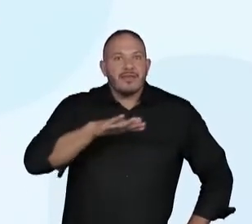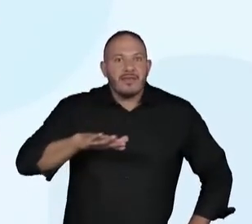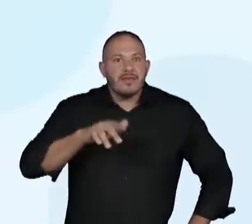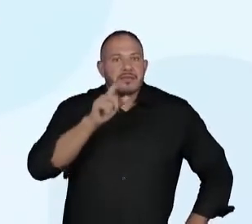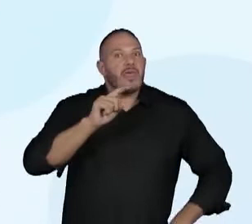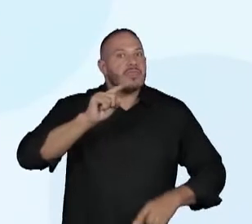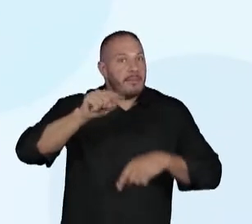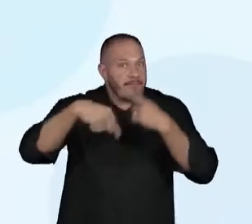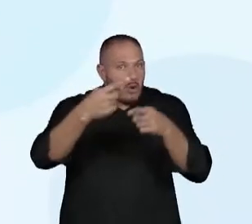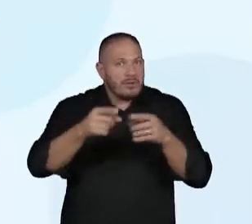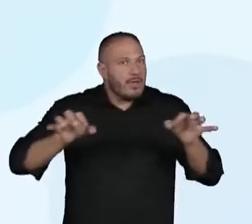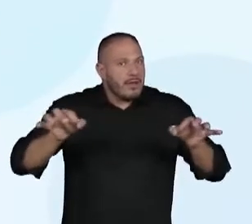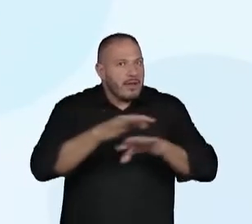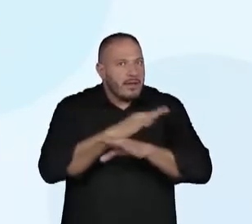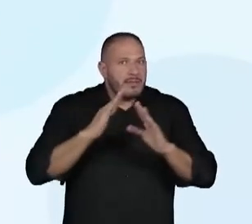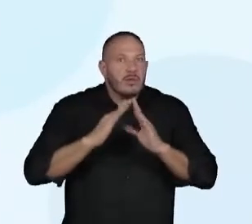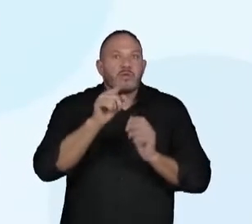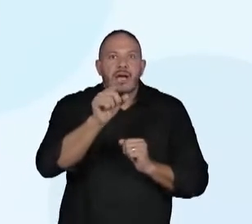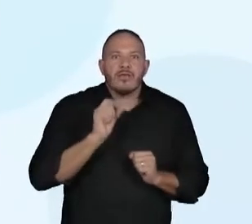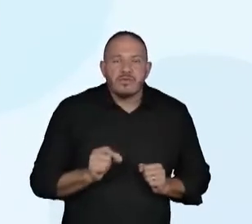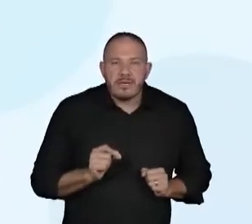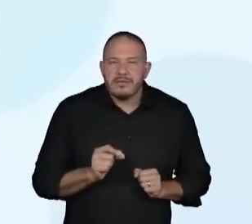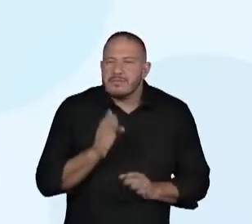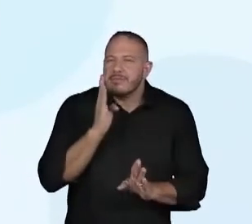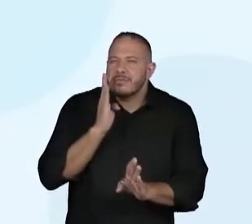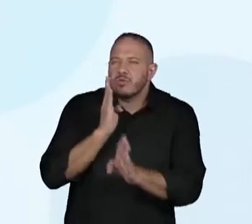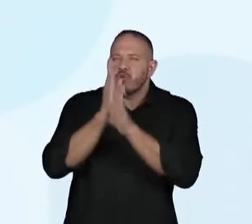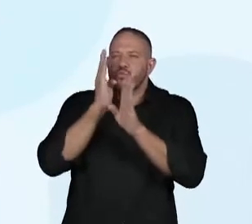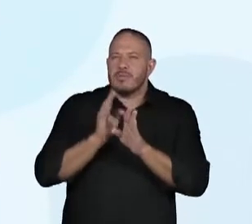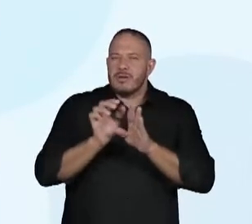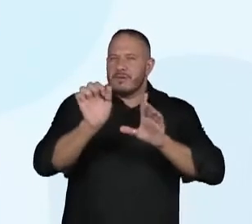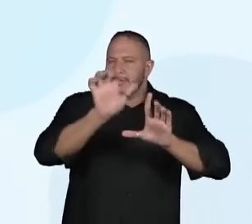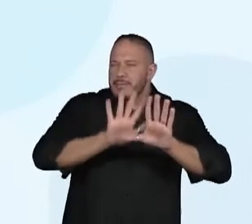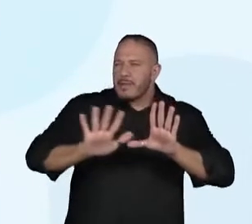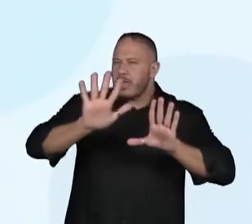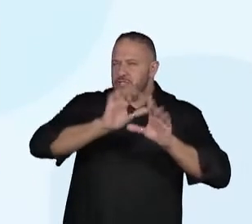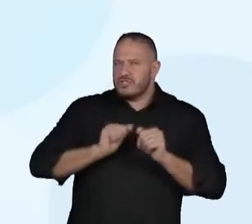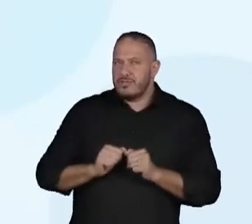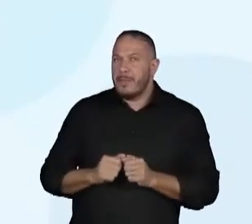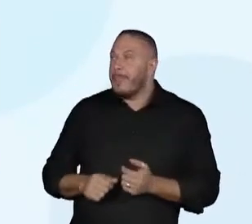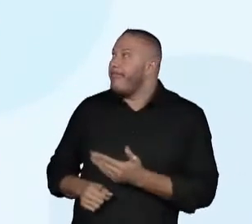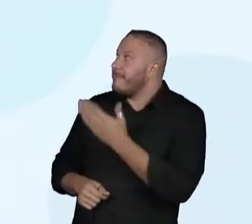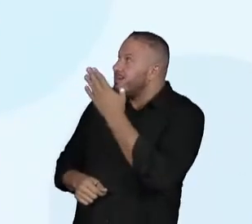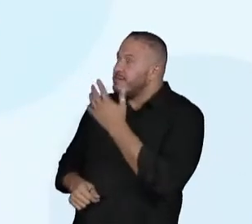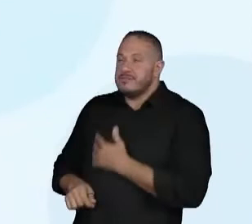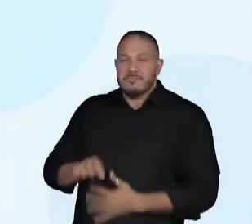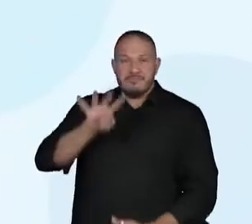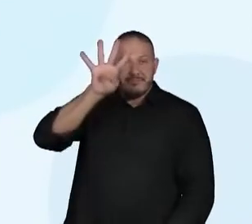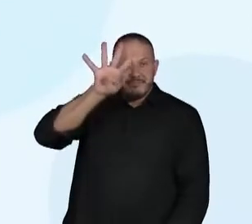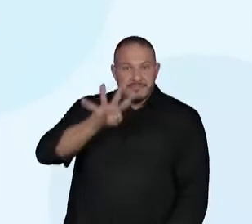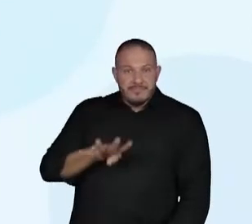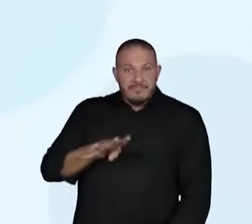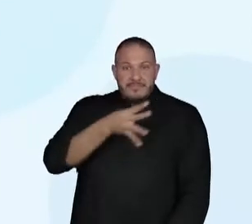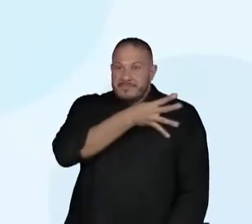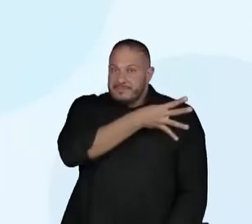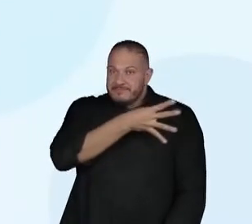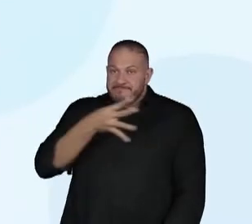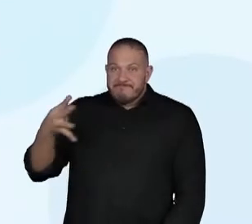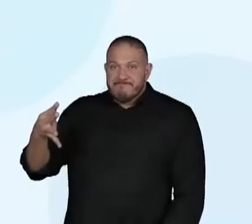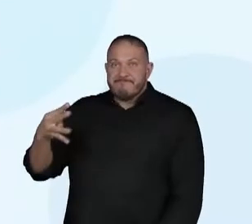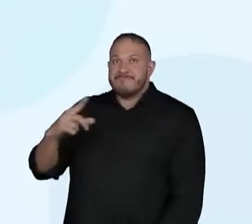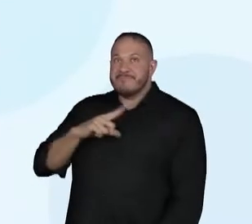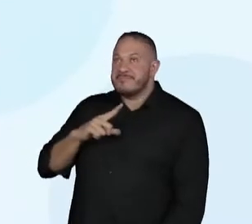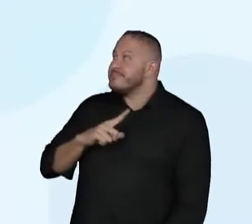terminar em casa, é descubra a imagem. Então, aqui eu tenho uma malha quadriculada e eu tenho